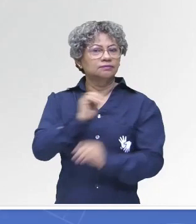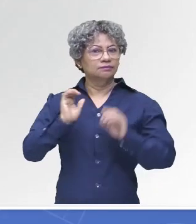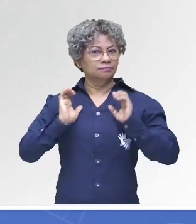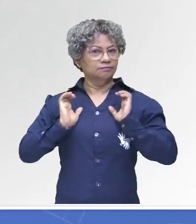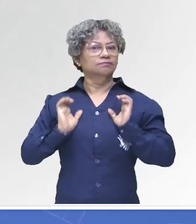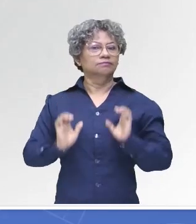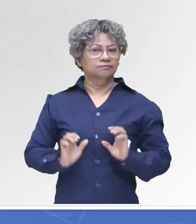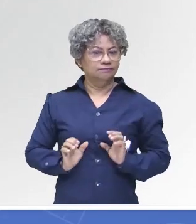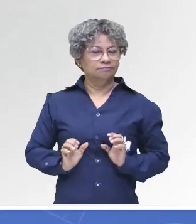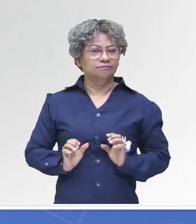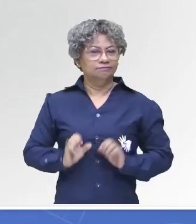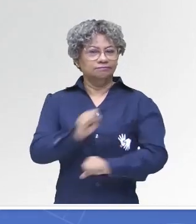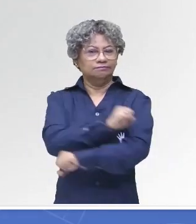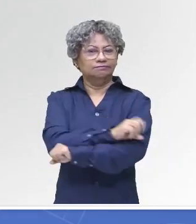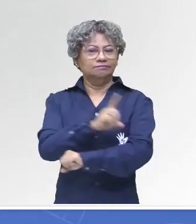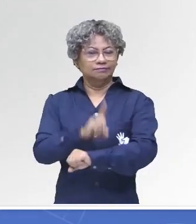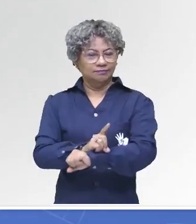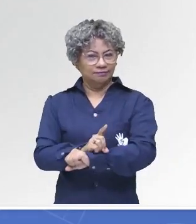lá.